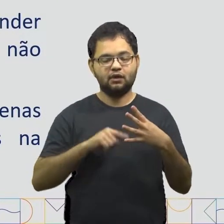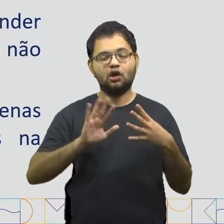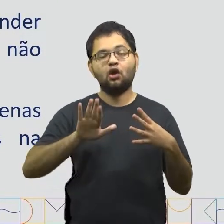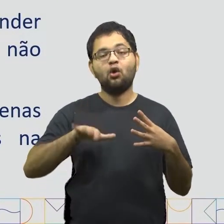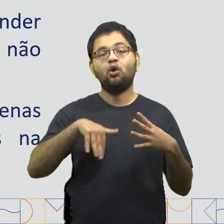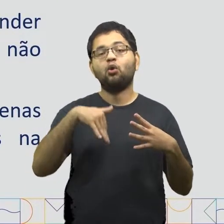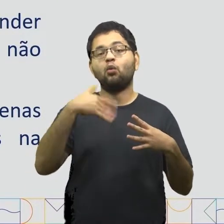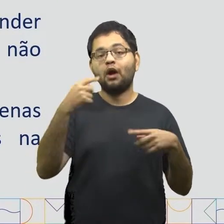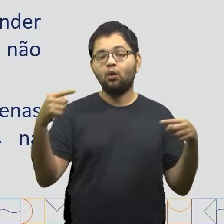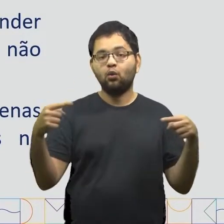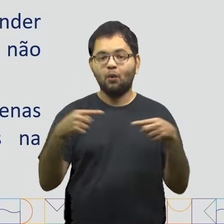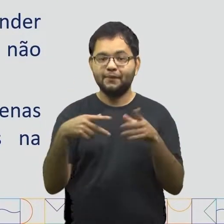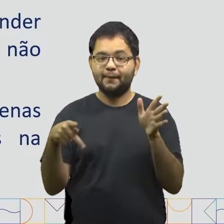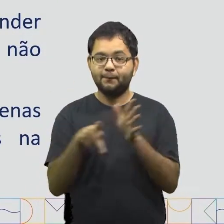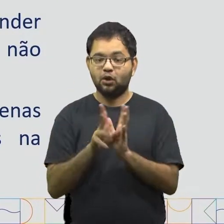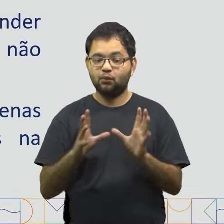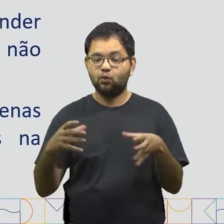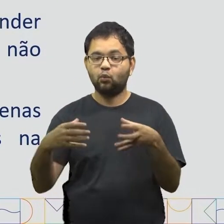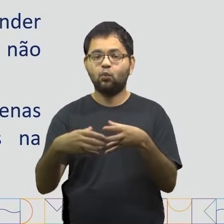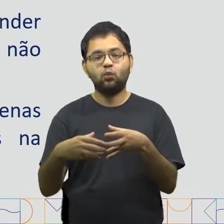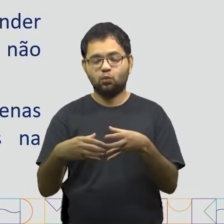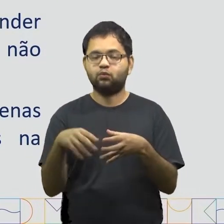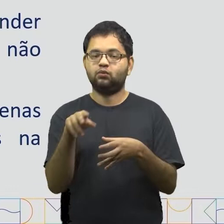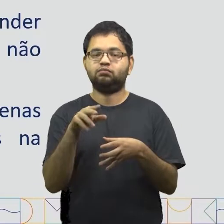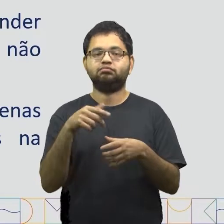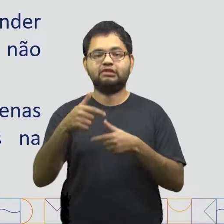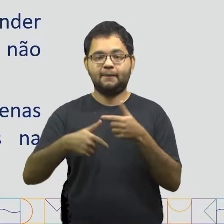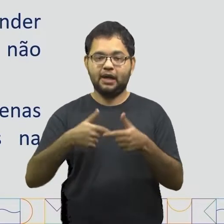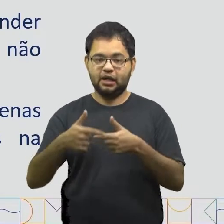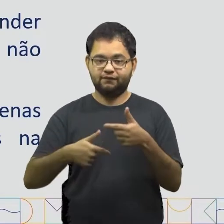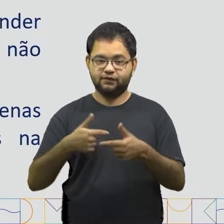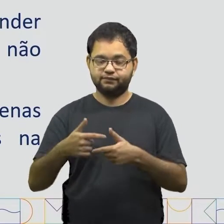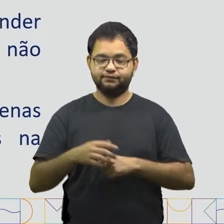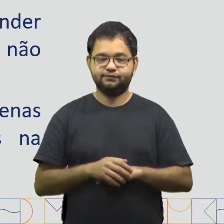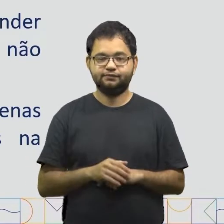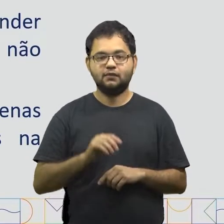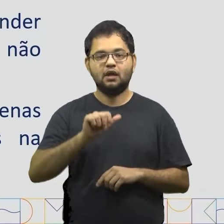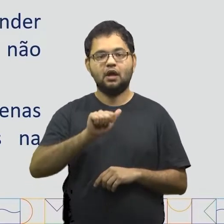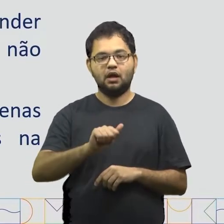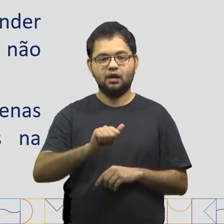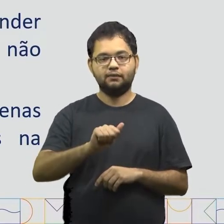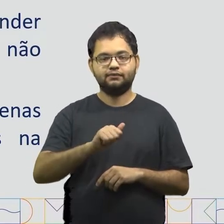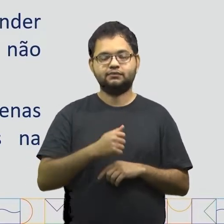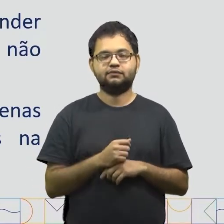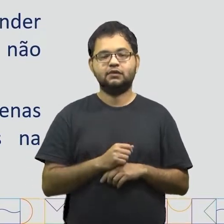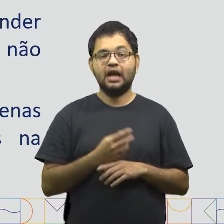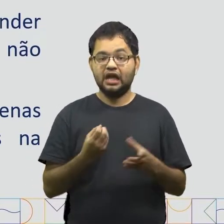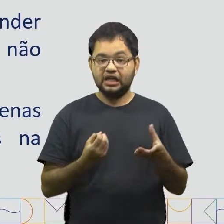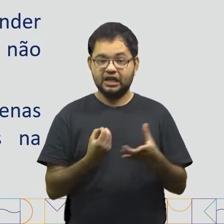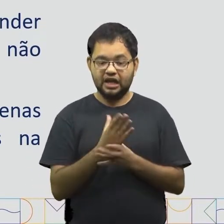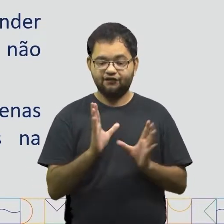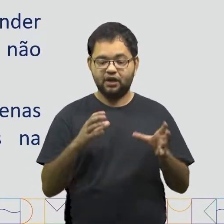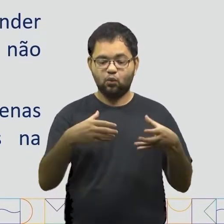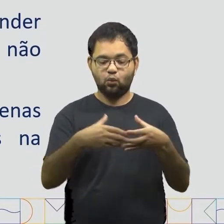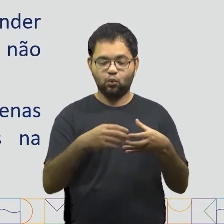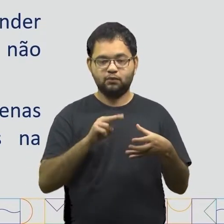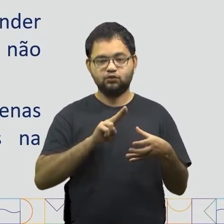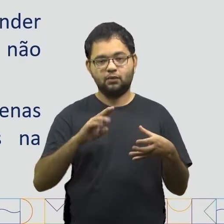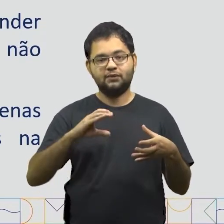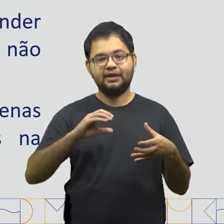que melhor indica como esses grupos agiam alternativa eles formavam